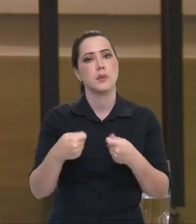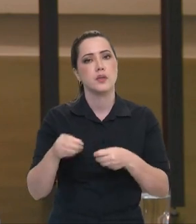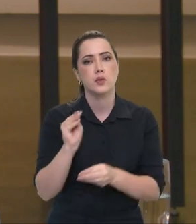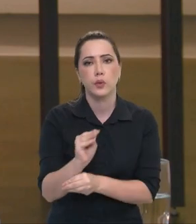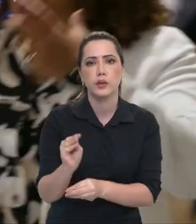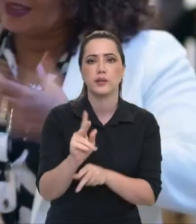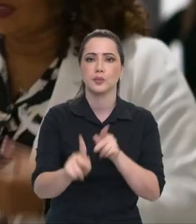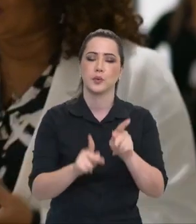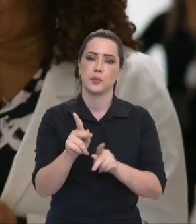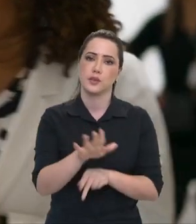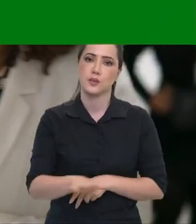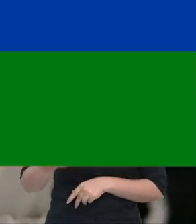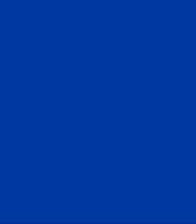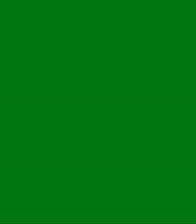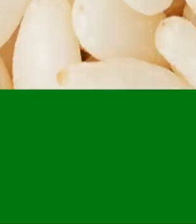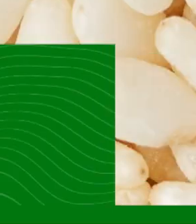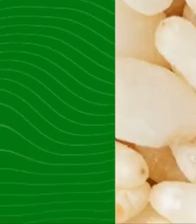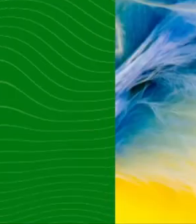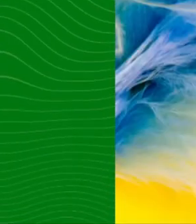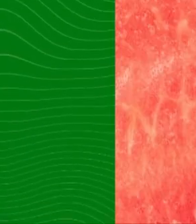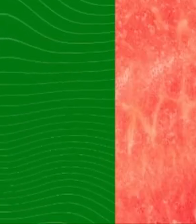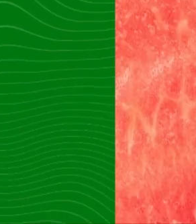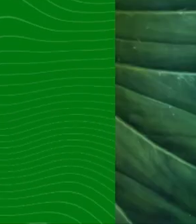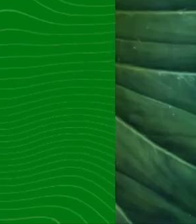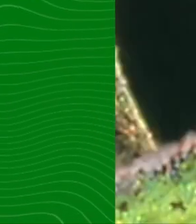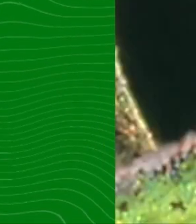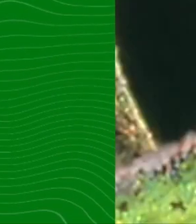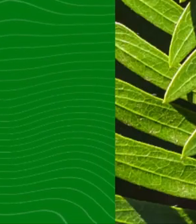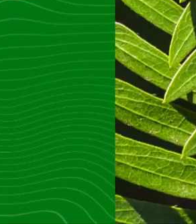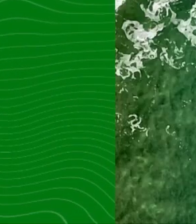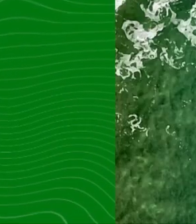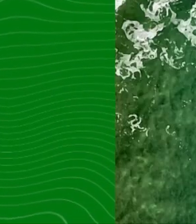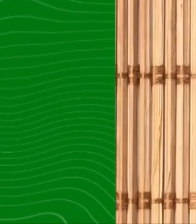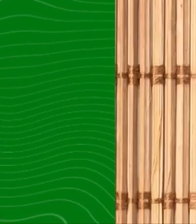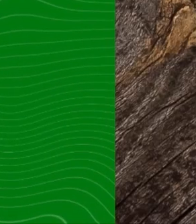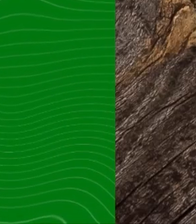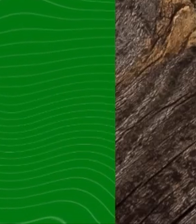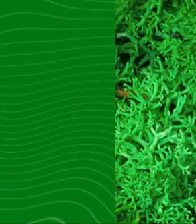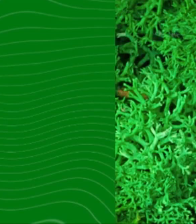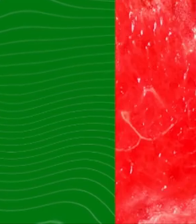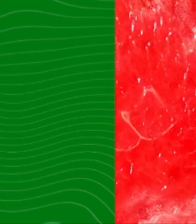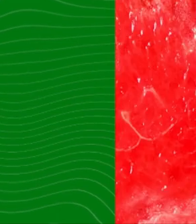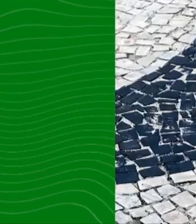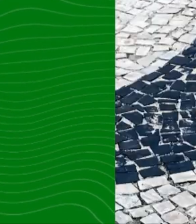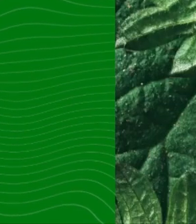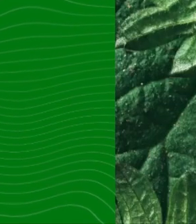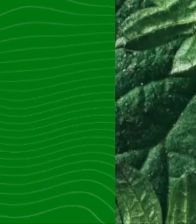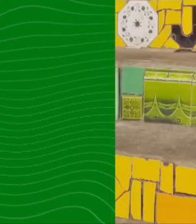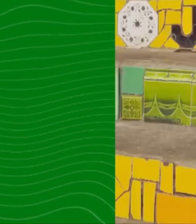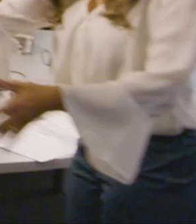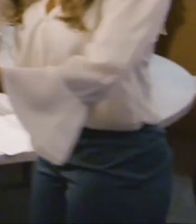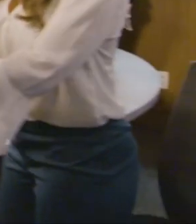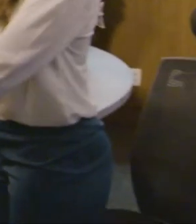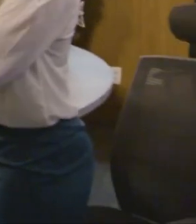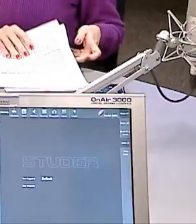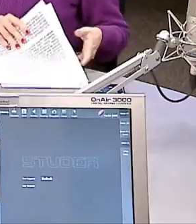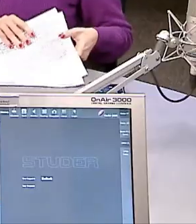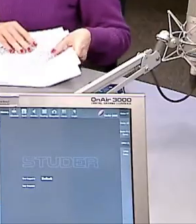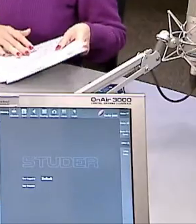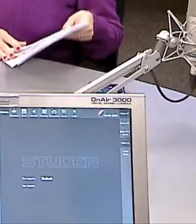atender a população como um todo, né? Brasil em pauta, domingo, 8h30 da noite.